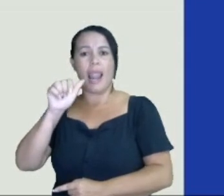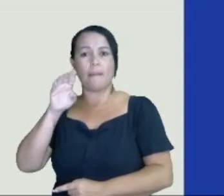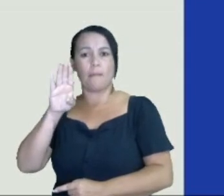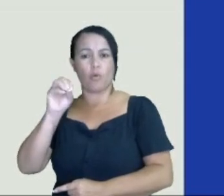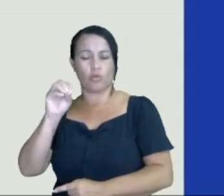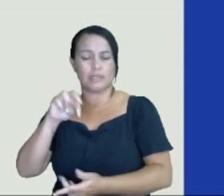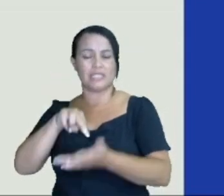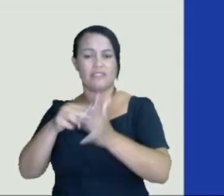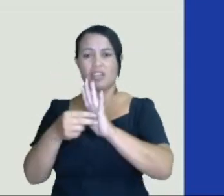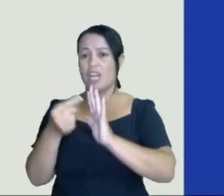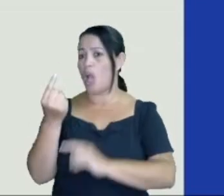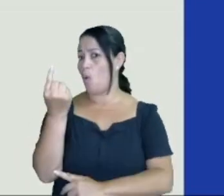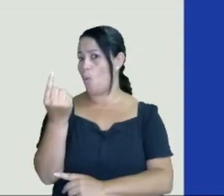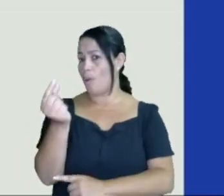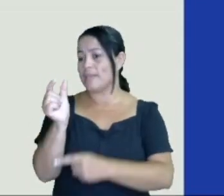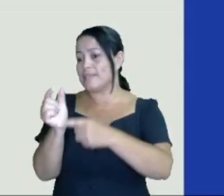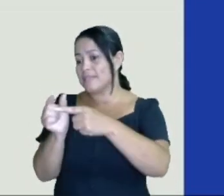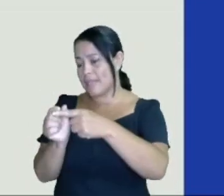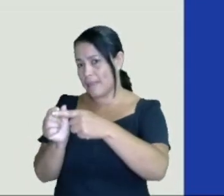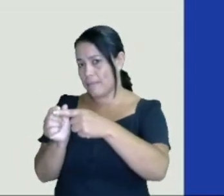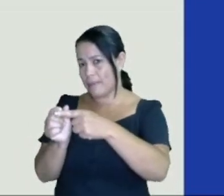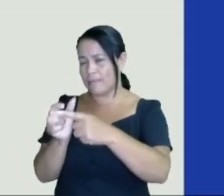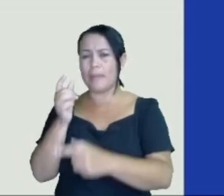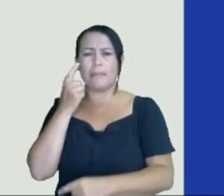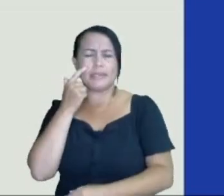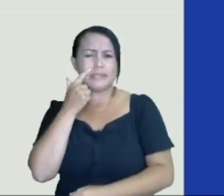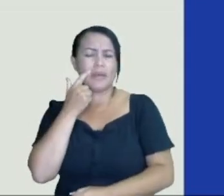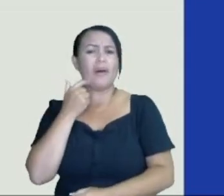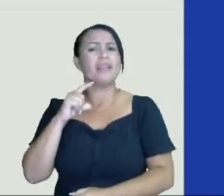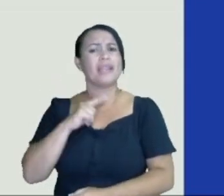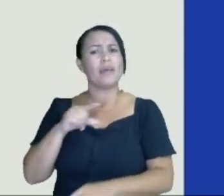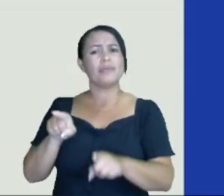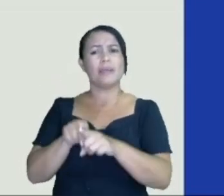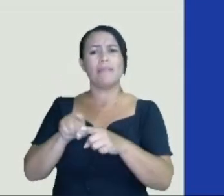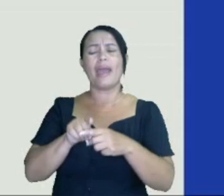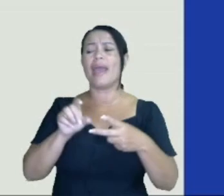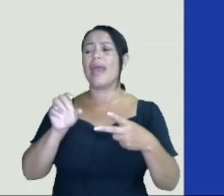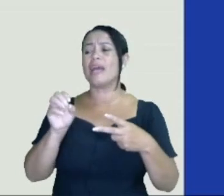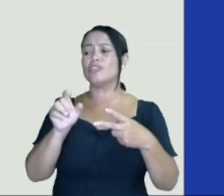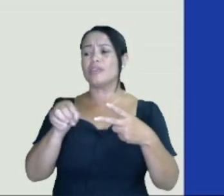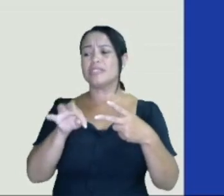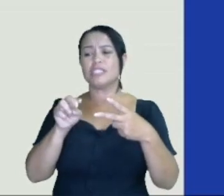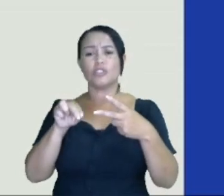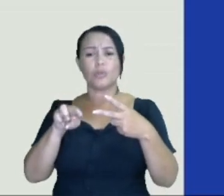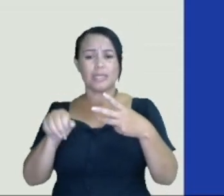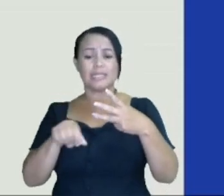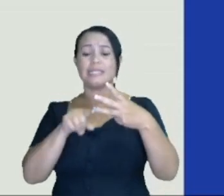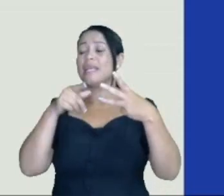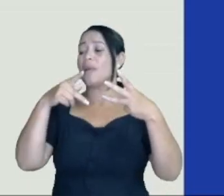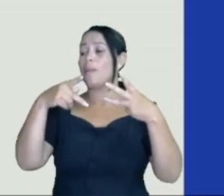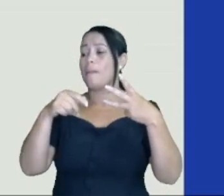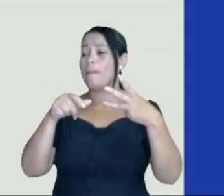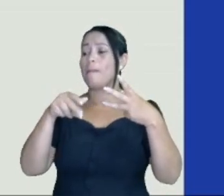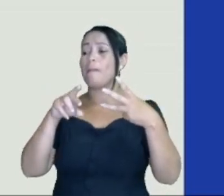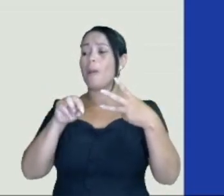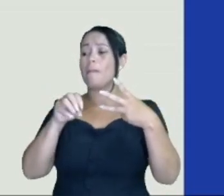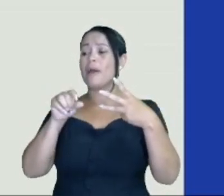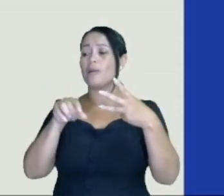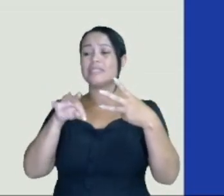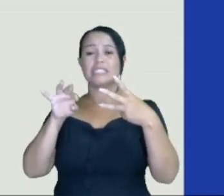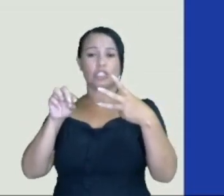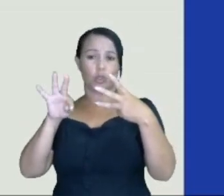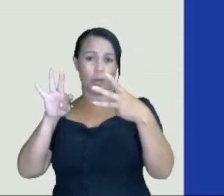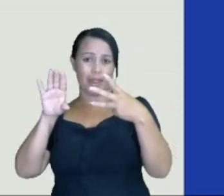uma sílaba. Mas lembrando, a gente também tem as oxítonas, paroxítonas e